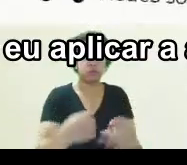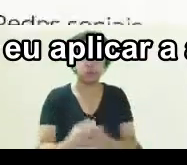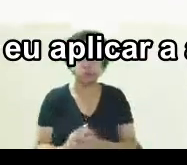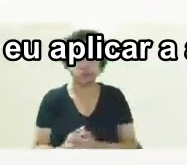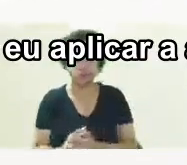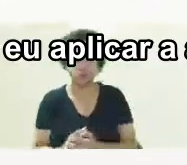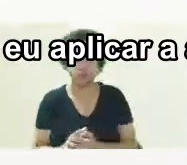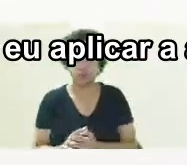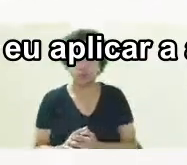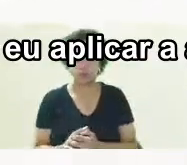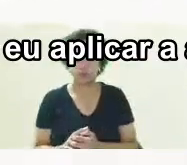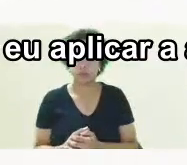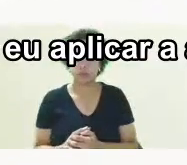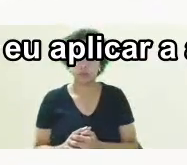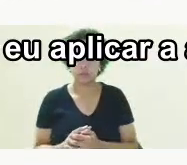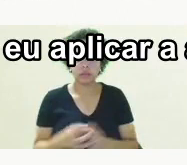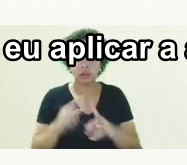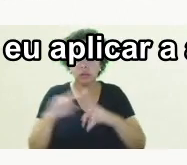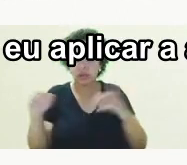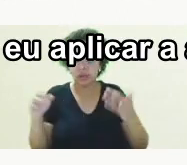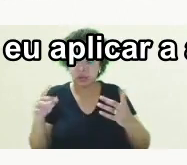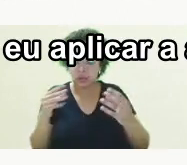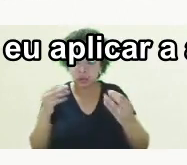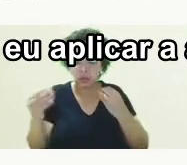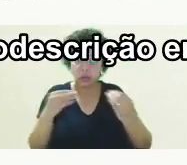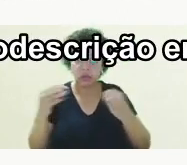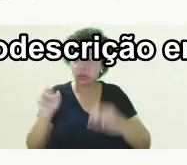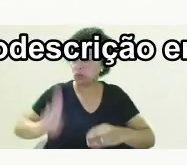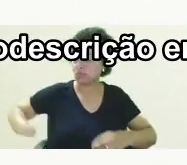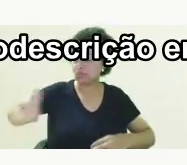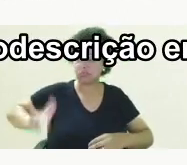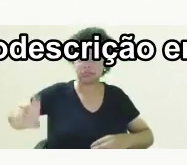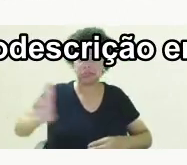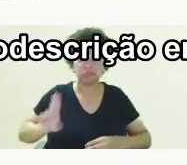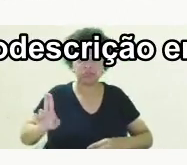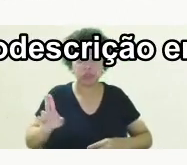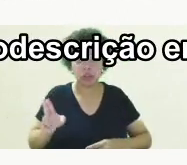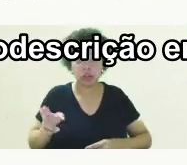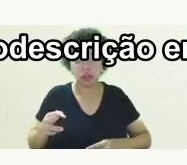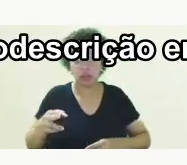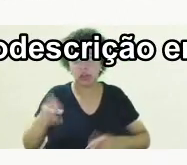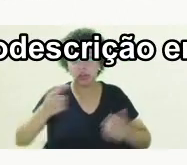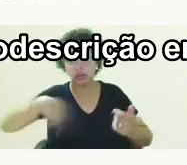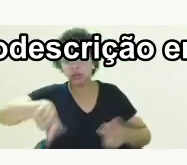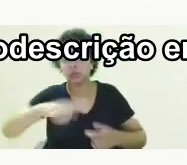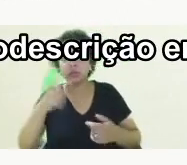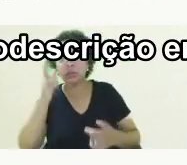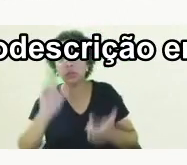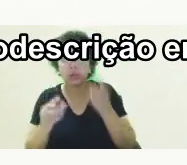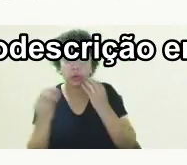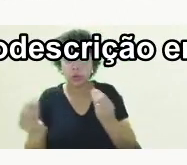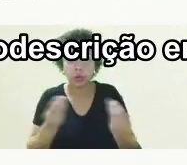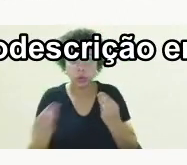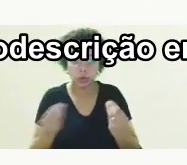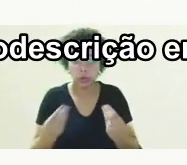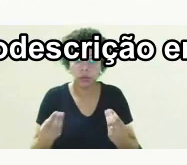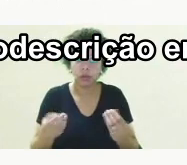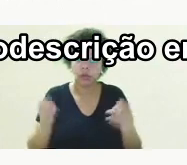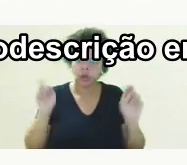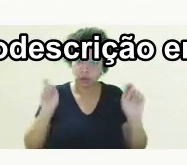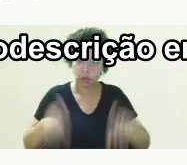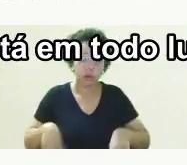Mas e aí, aonde dá para eu aplicar a audiodescrição? A gente consegue aplicar a audiodescrição em